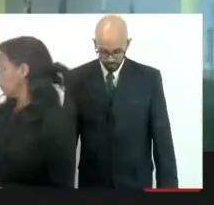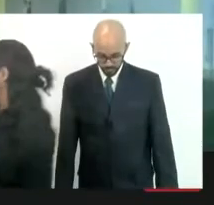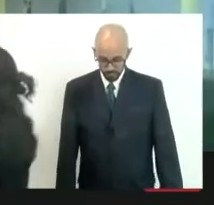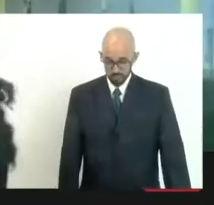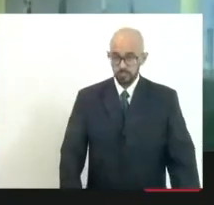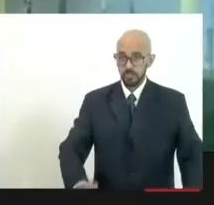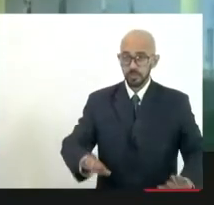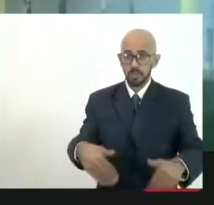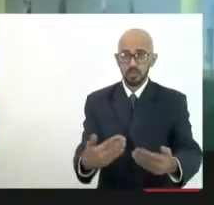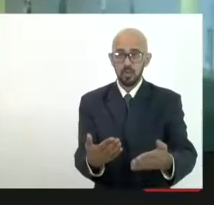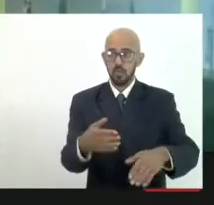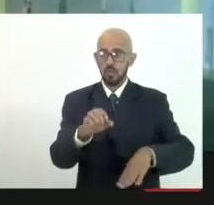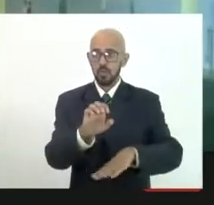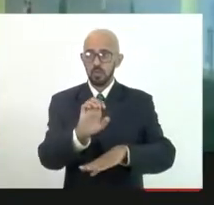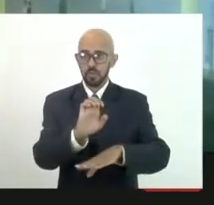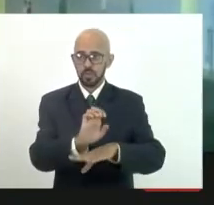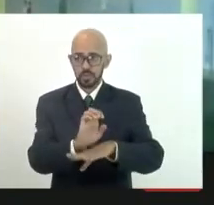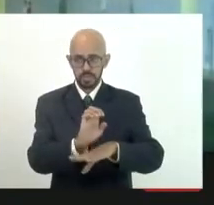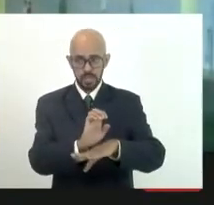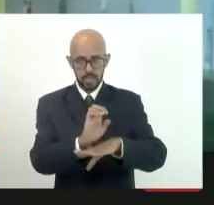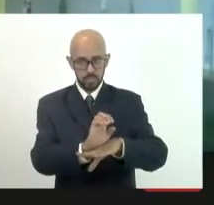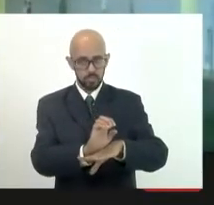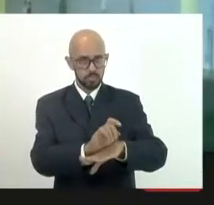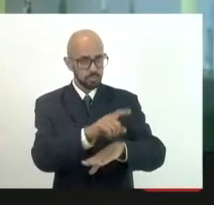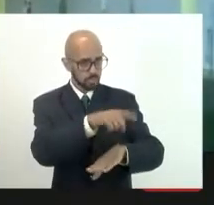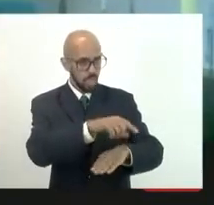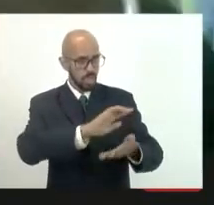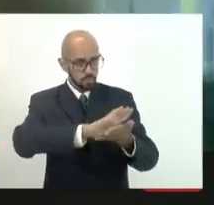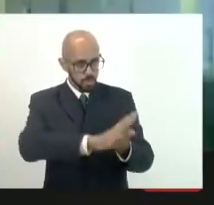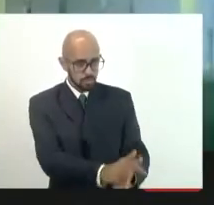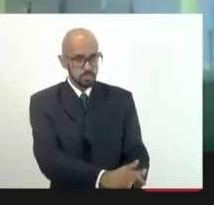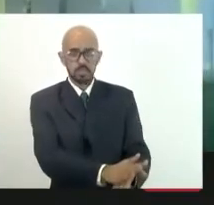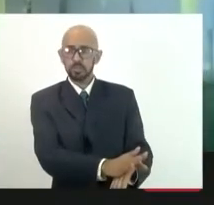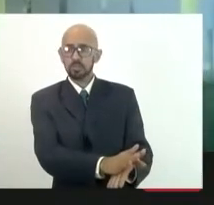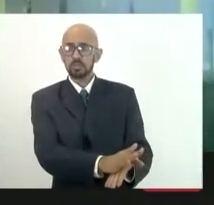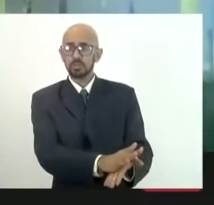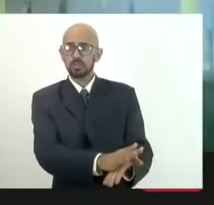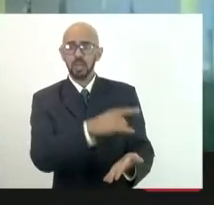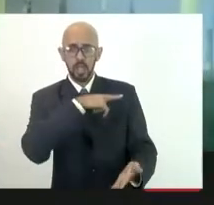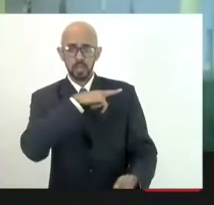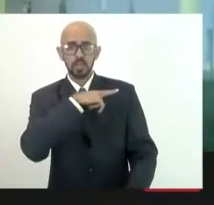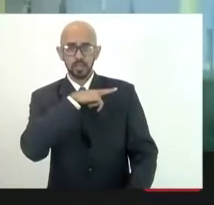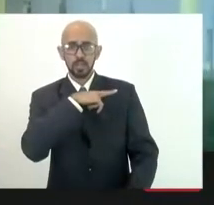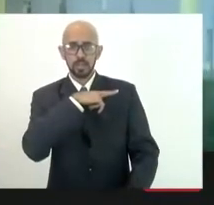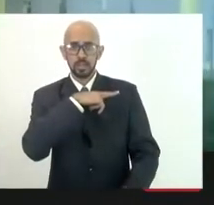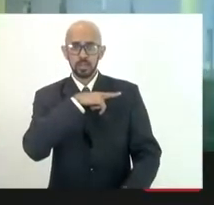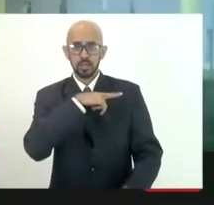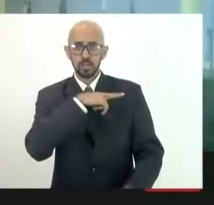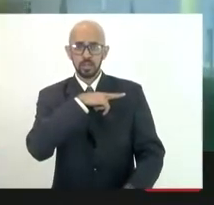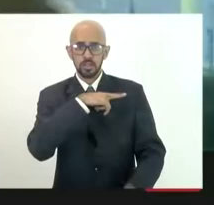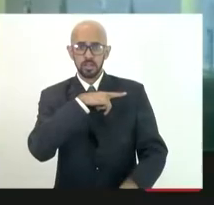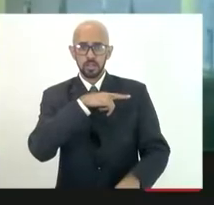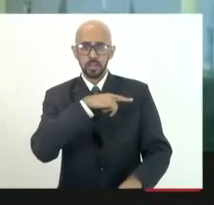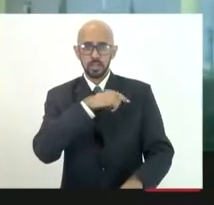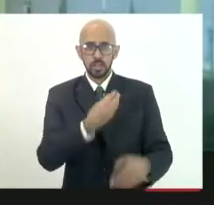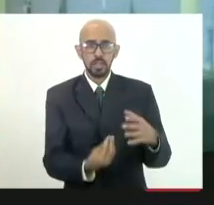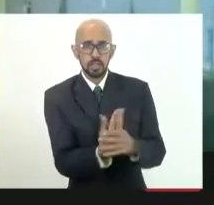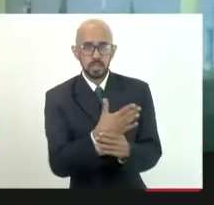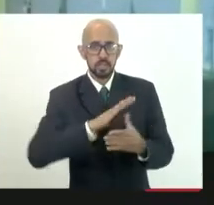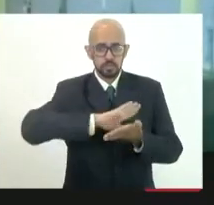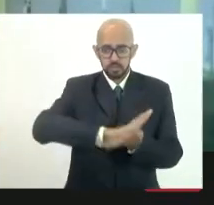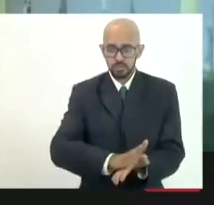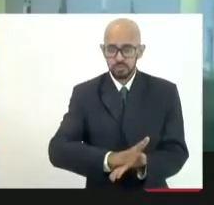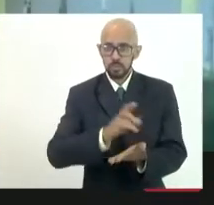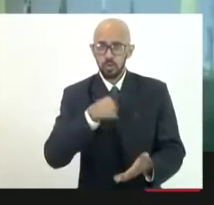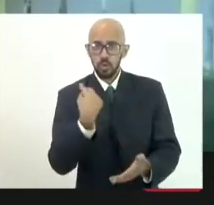O Estado racista, o Estado que vive nos discriminando, é o Estado que